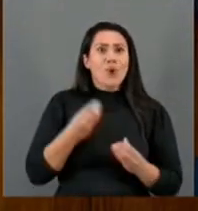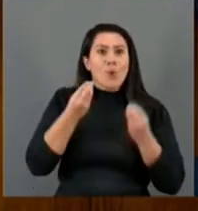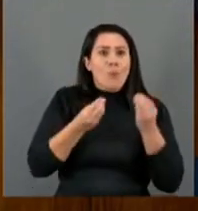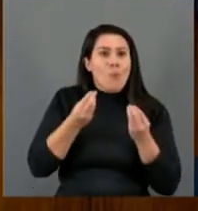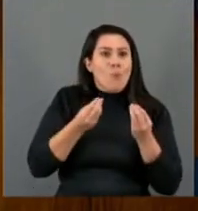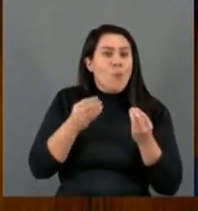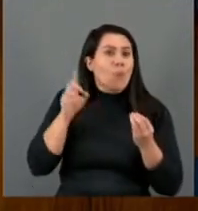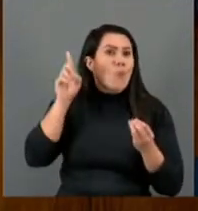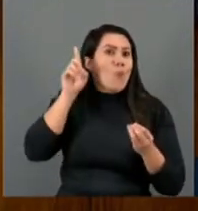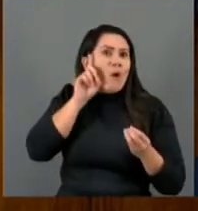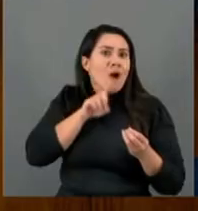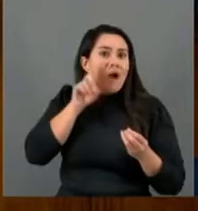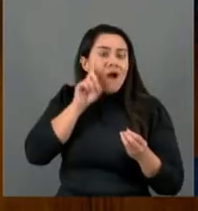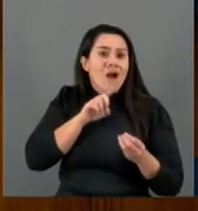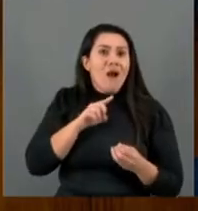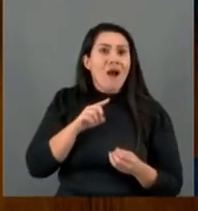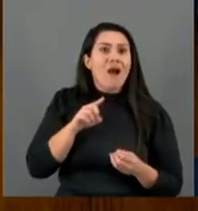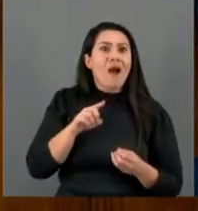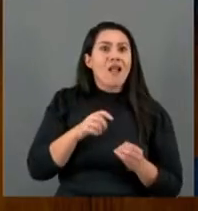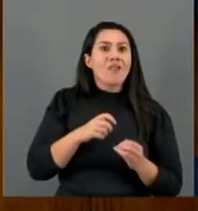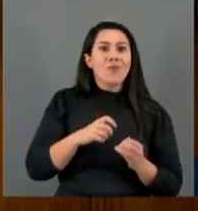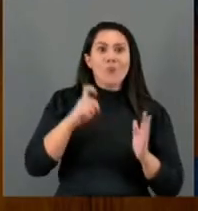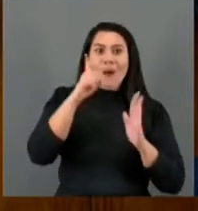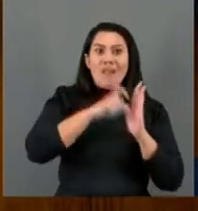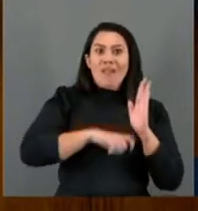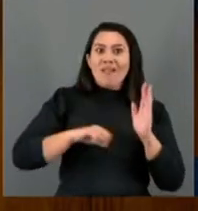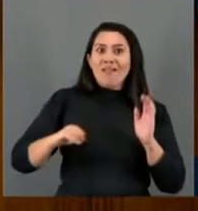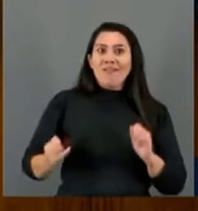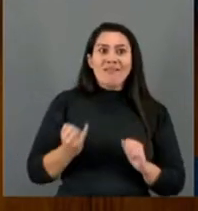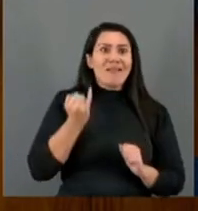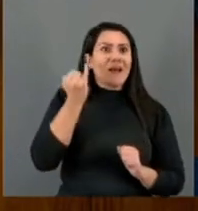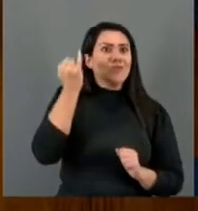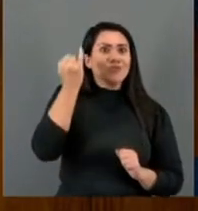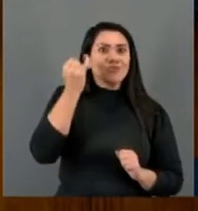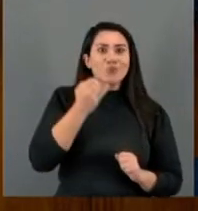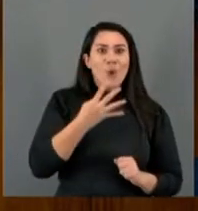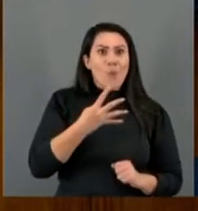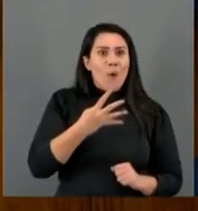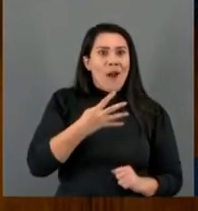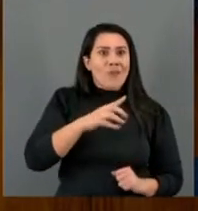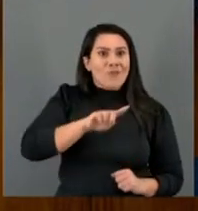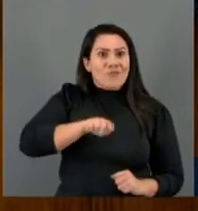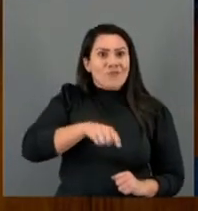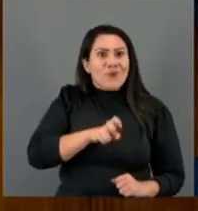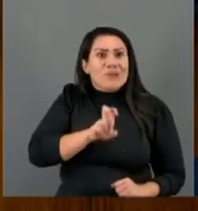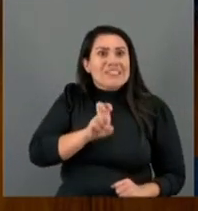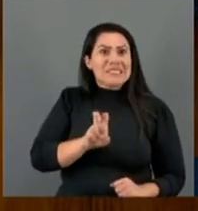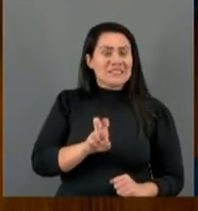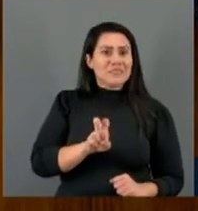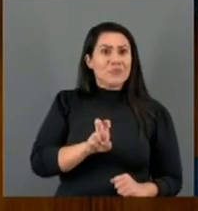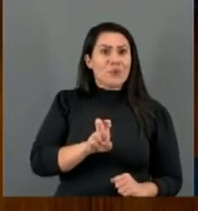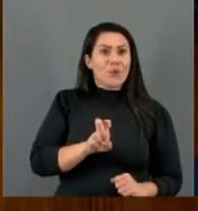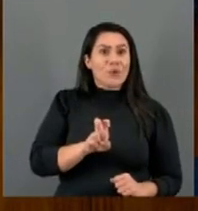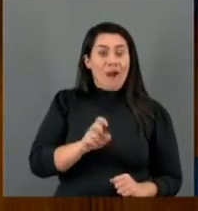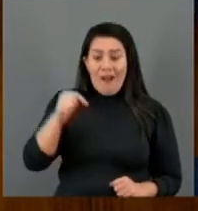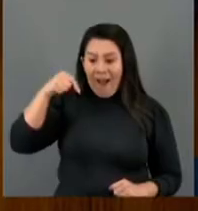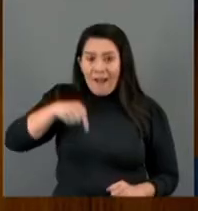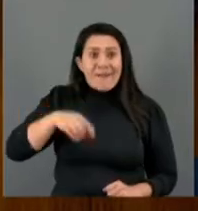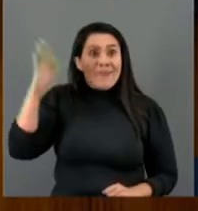4,5% para atracar uma inflação de 6,5%, que foi superior à inflação brasileira